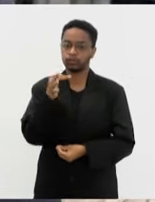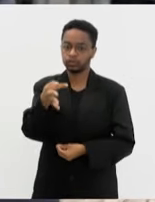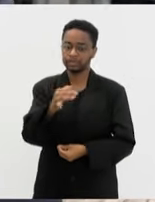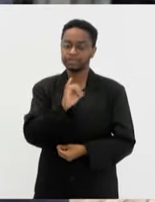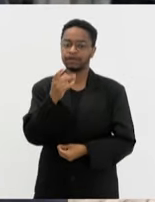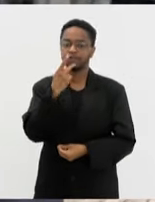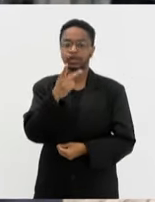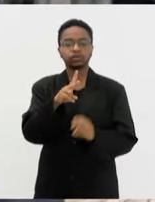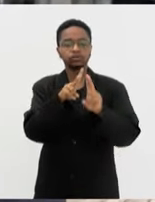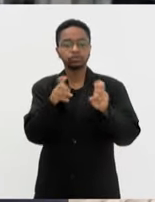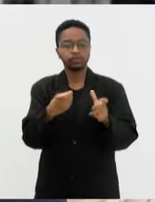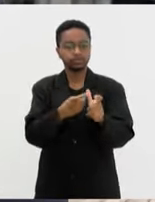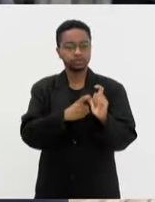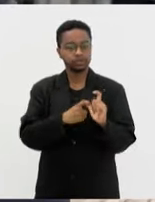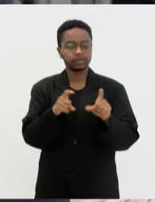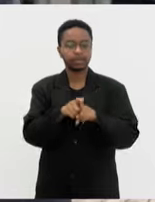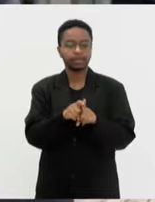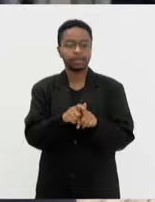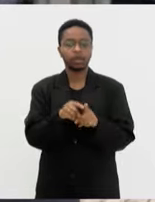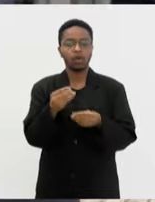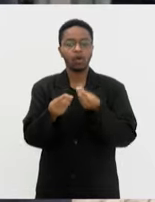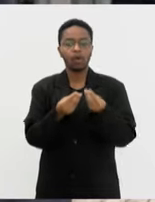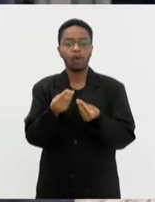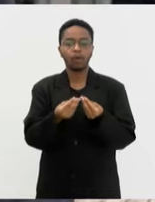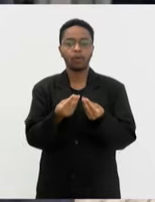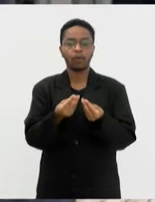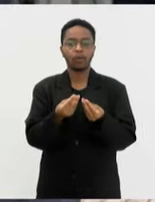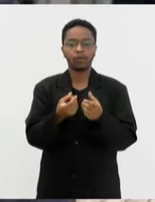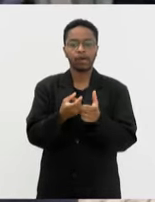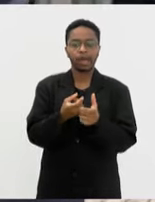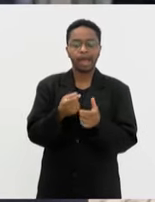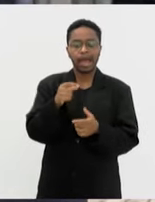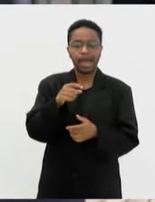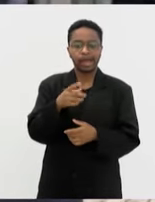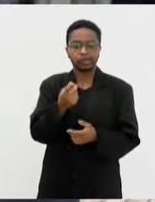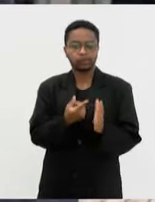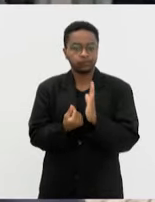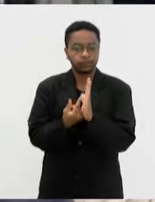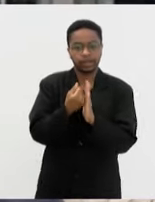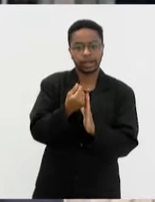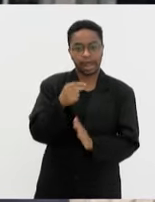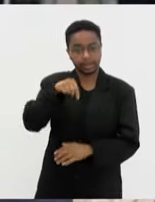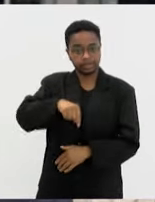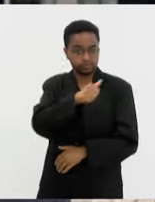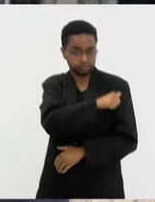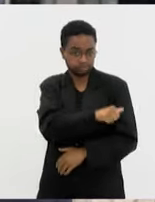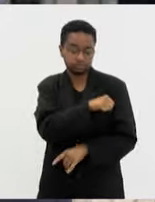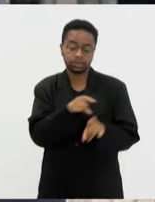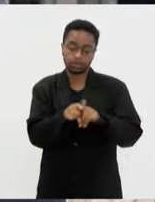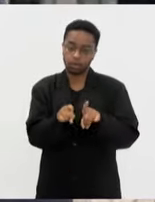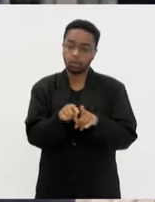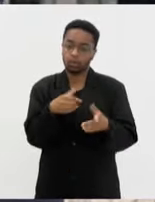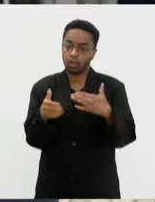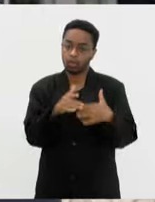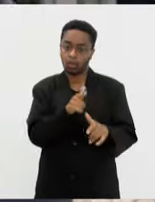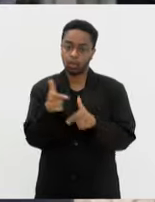saúde financeira, equilíbrio financeiro das contas públicas do Estado do Rio de Janeiro ou de qualquer Estado da Federação, é indispensável para que a gente tenha